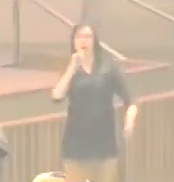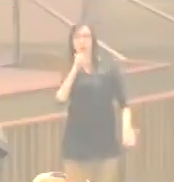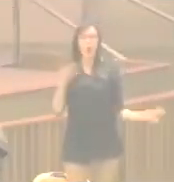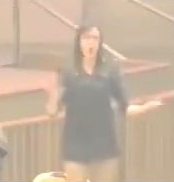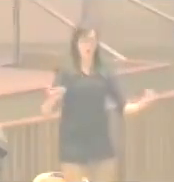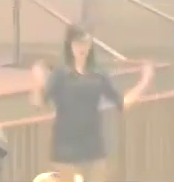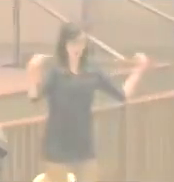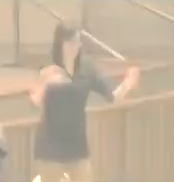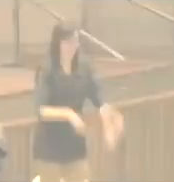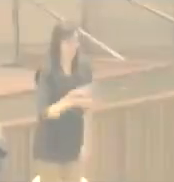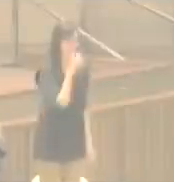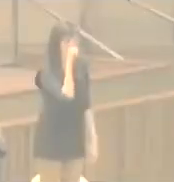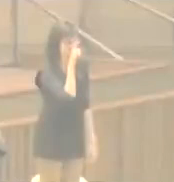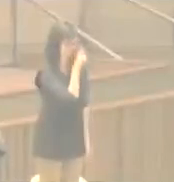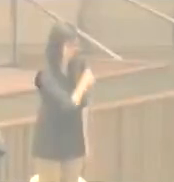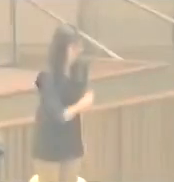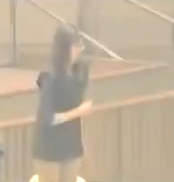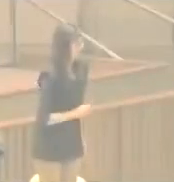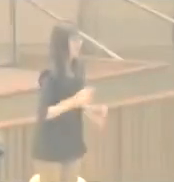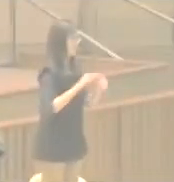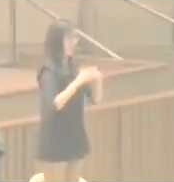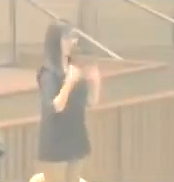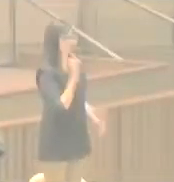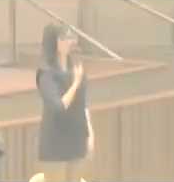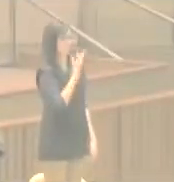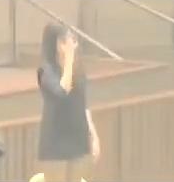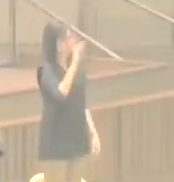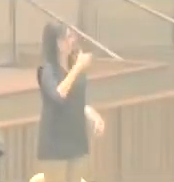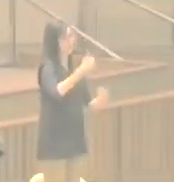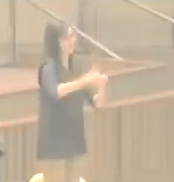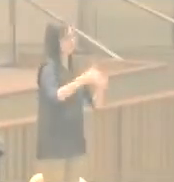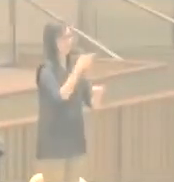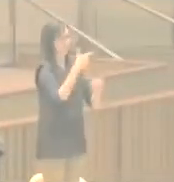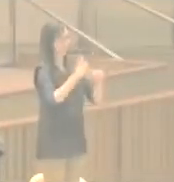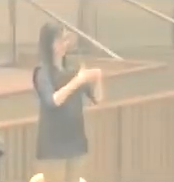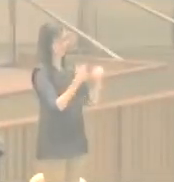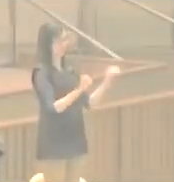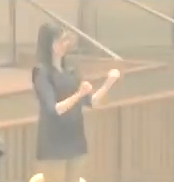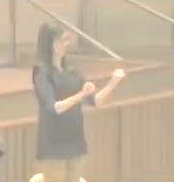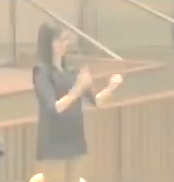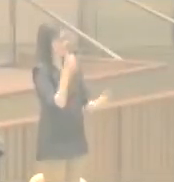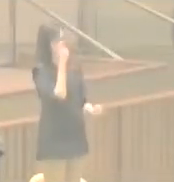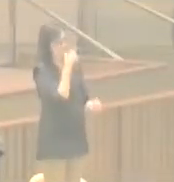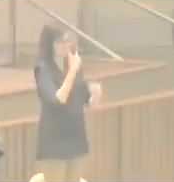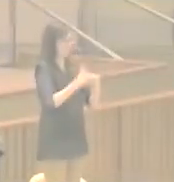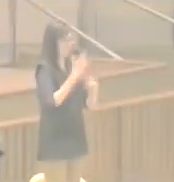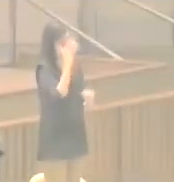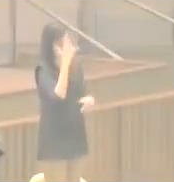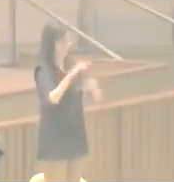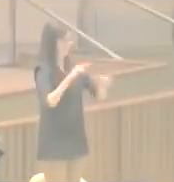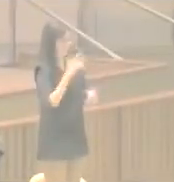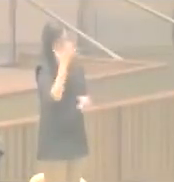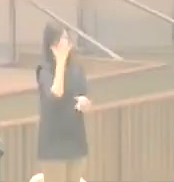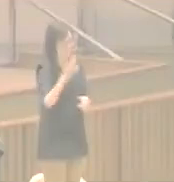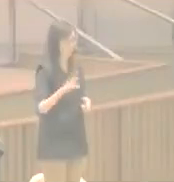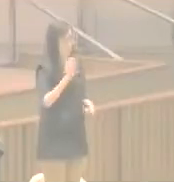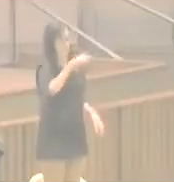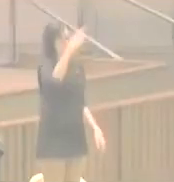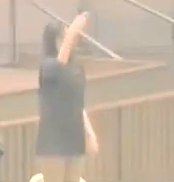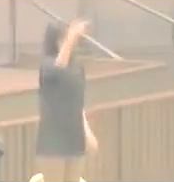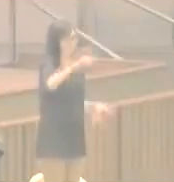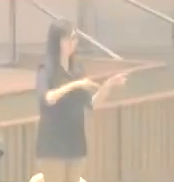tão difícil, que a gente não sabe se vai ter gasolina para dirigir o carro amanhã e poder trabalhar, ou depois de